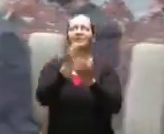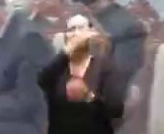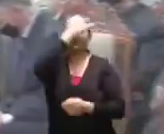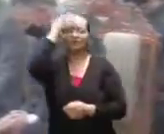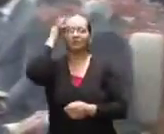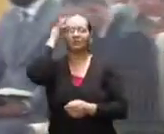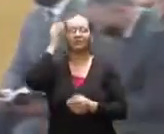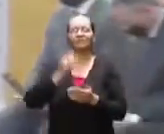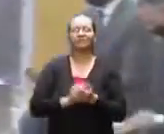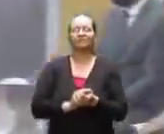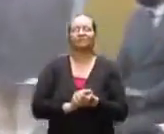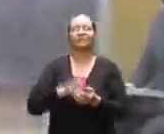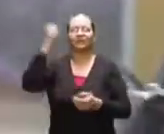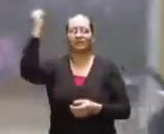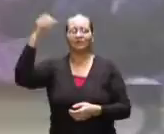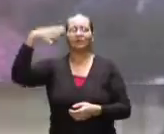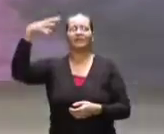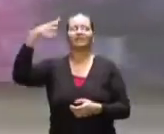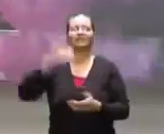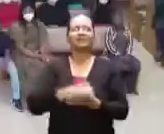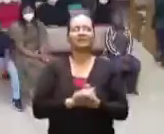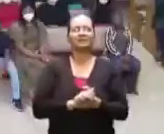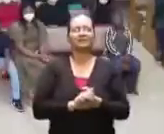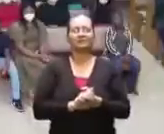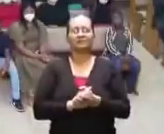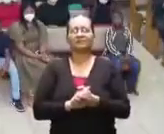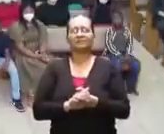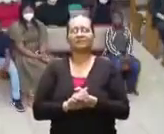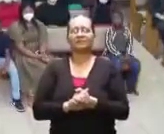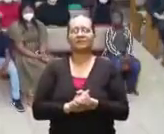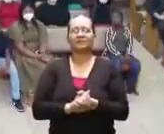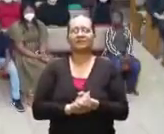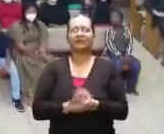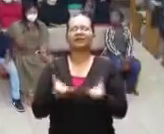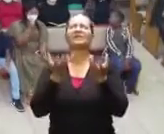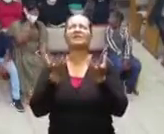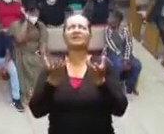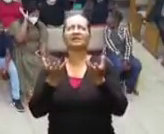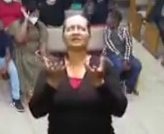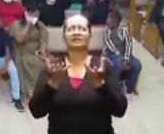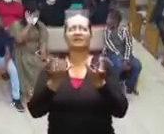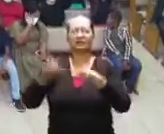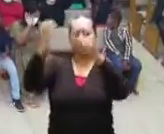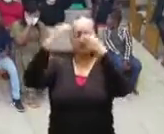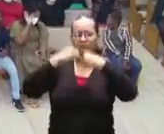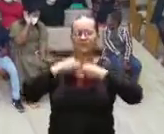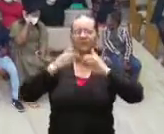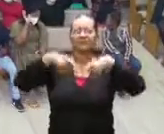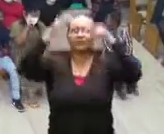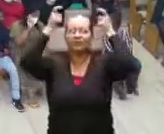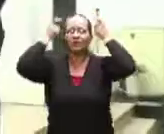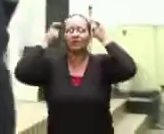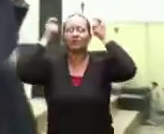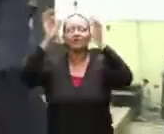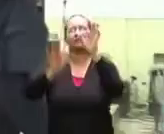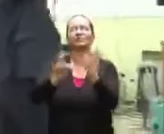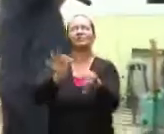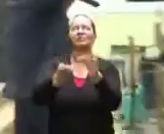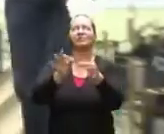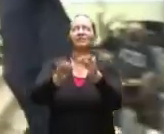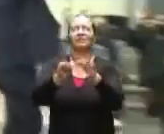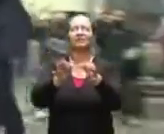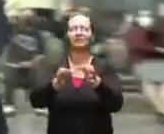graça, é de graça, é de graça, é de graça. Quem vai receber essa coroa? Quem vai receber? Quem vai